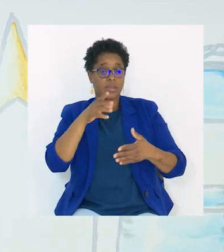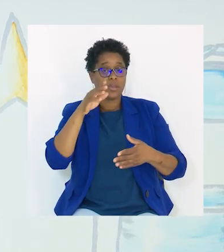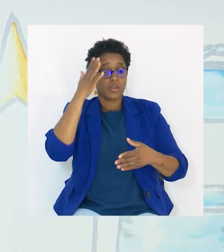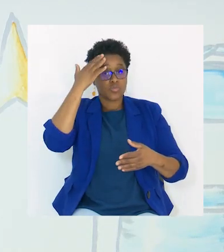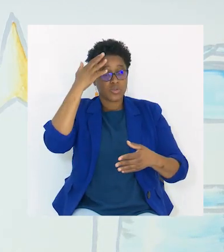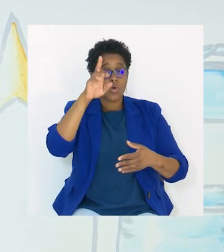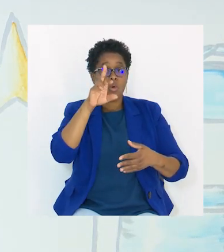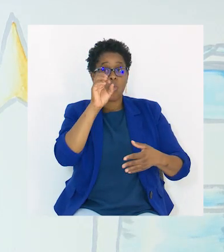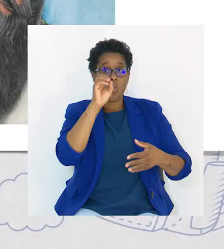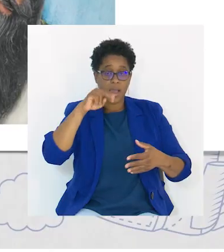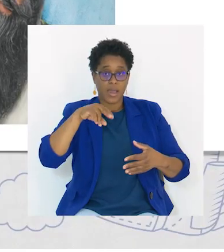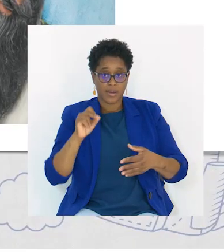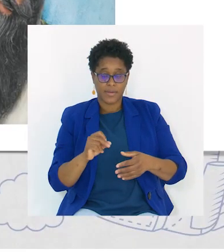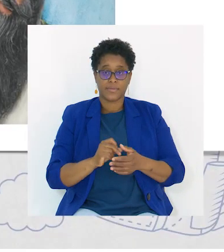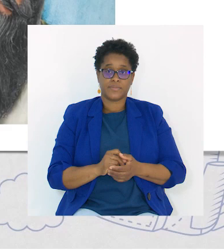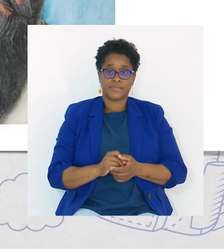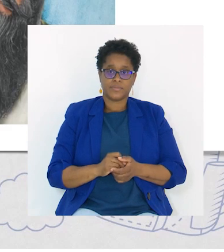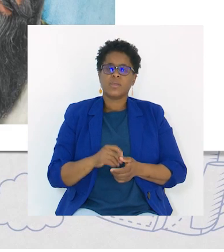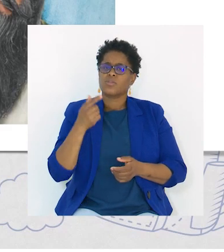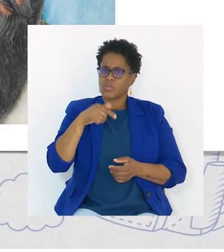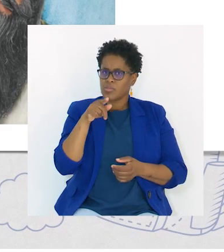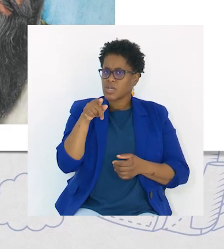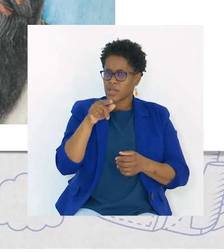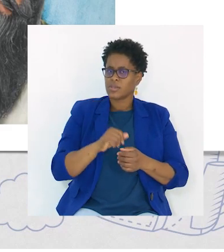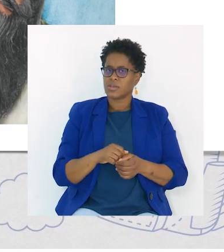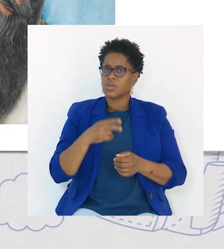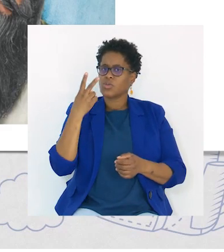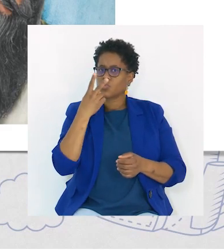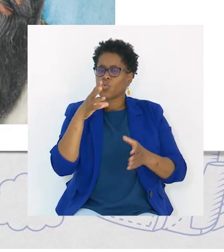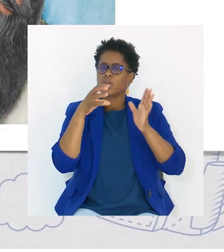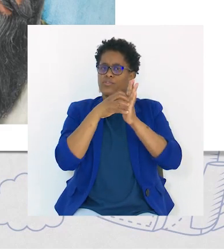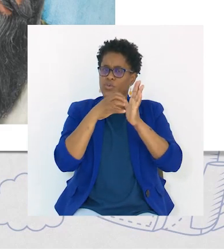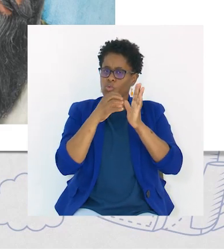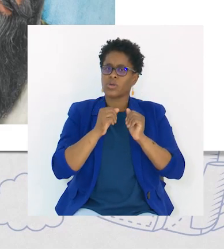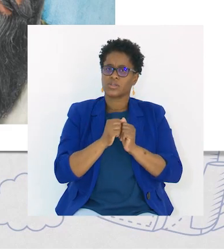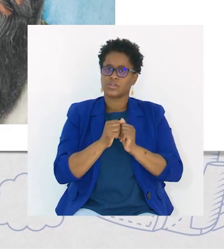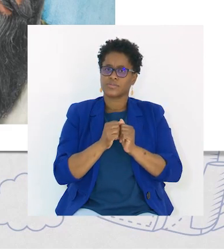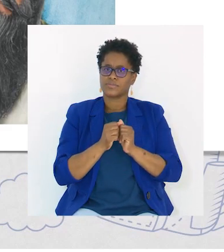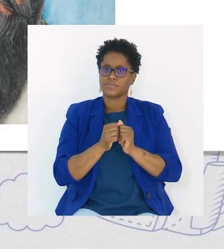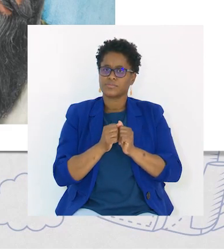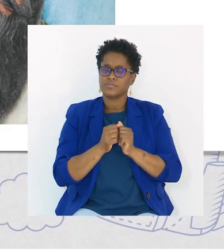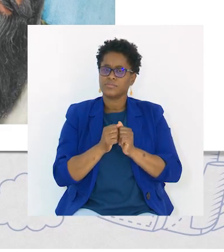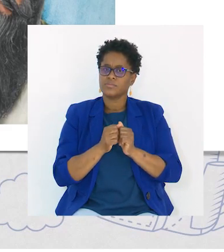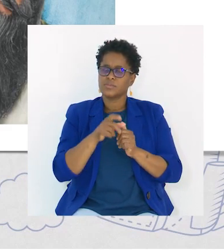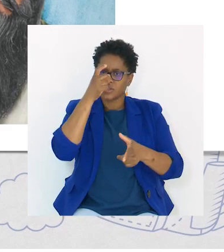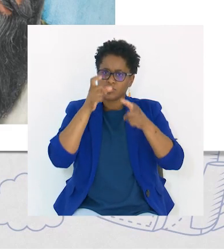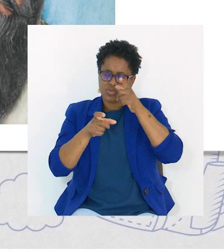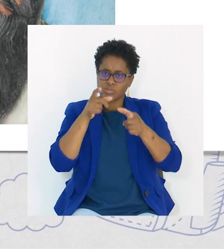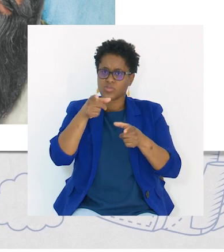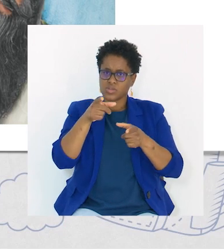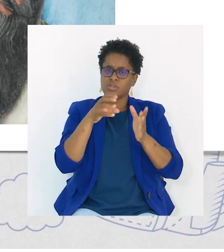numeração romana. Então temos ali duas figuras de